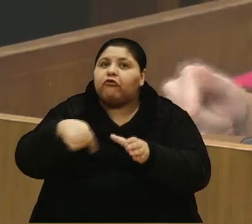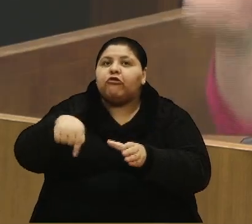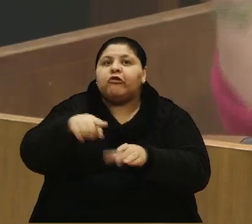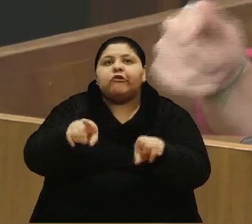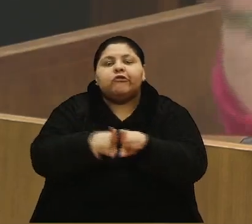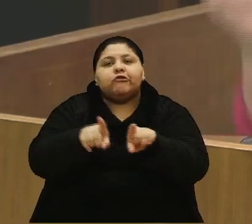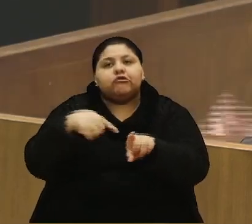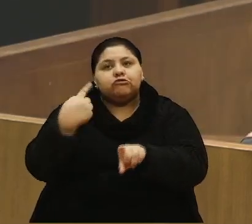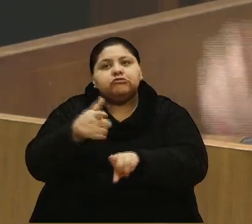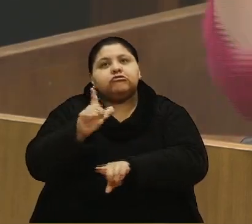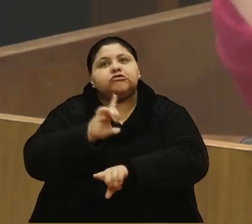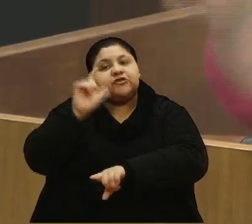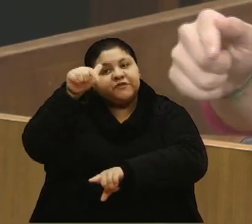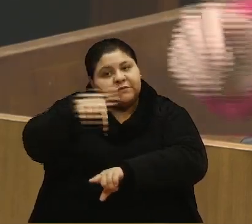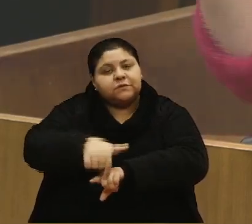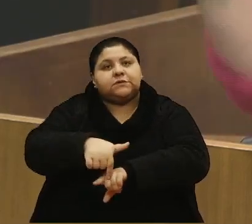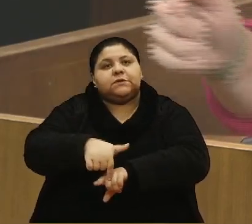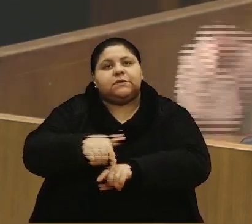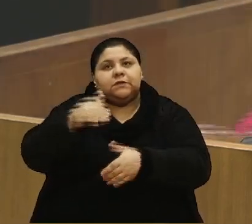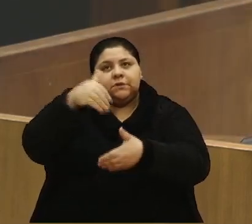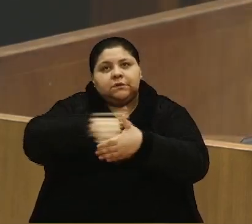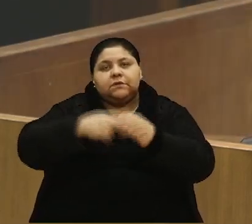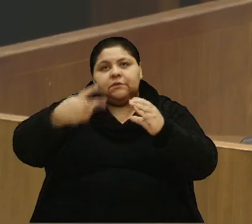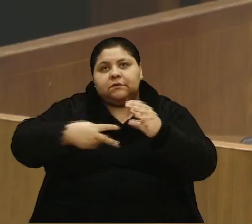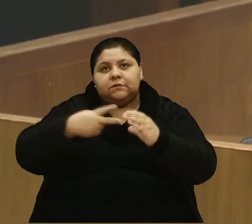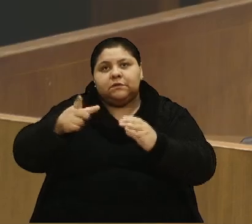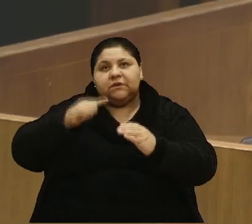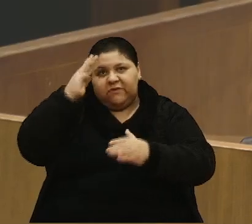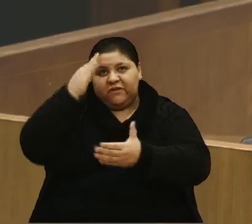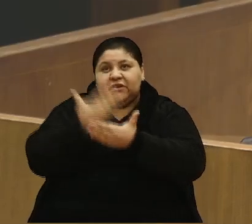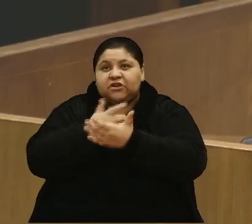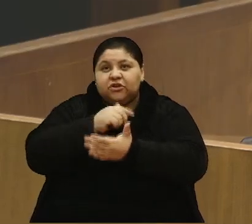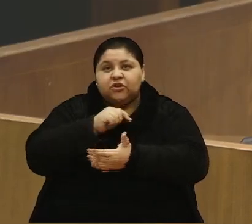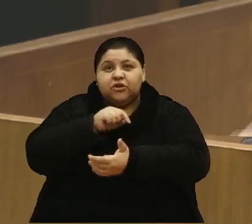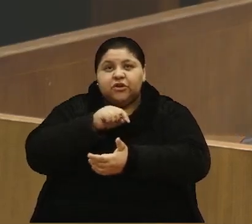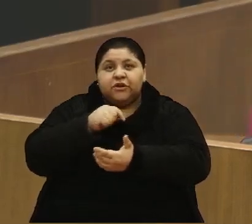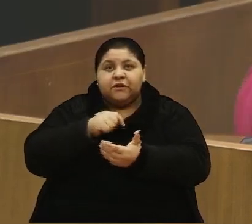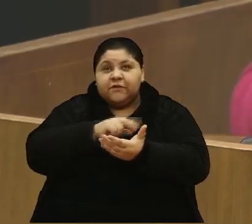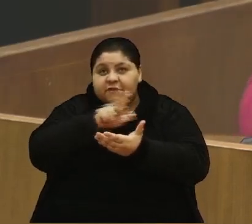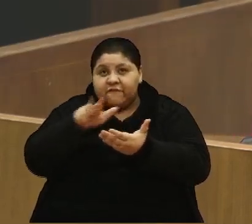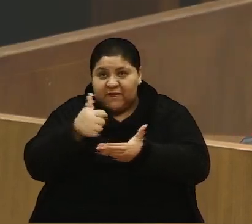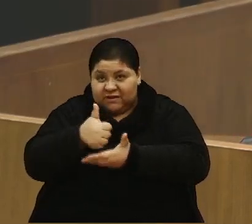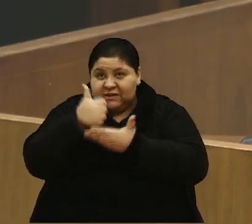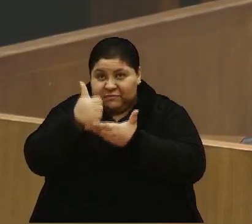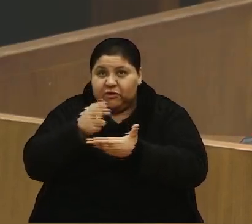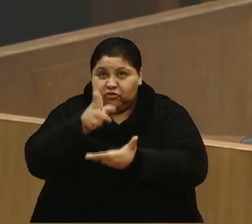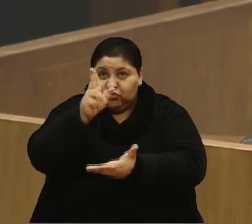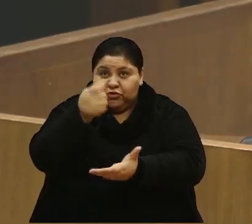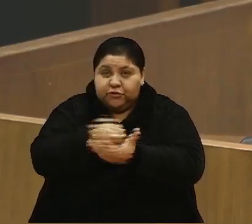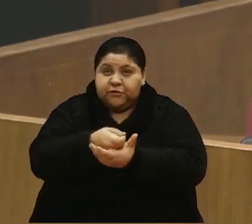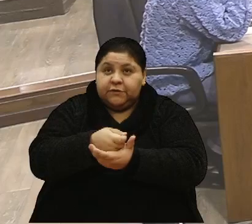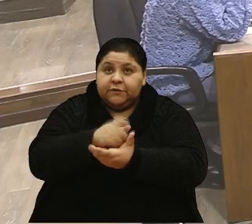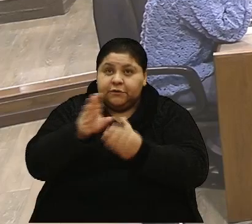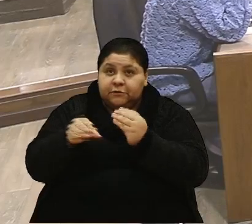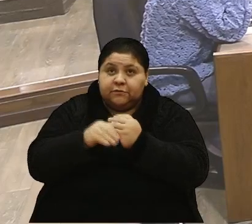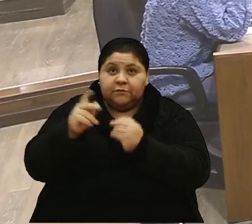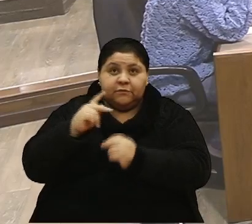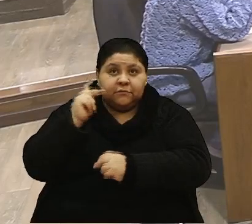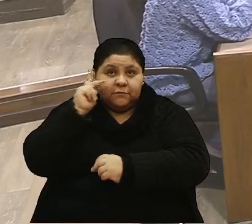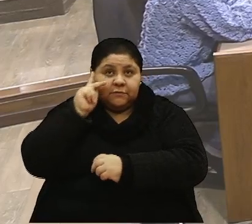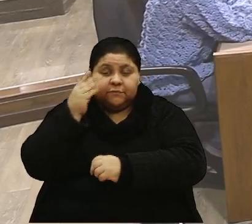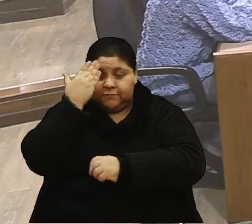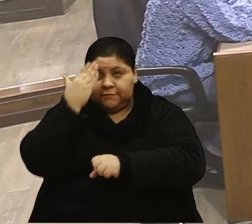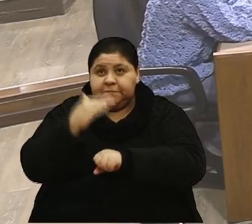para que nós estivéssemos aqui. E eu tenho certeza que vários de vocês nos apoiam para que a gente continue essa luta. Seu aparte, vereador Cláudio Libardi. Obrigado pela